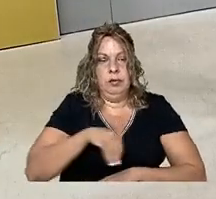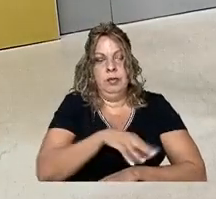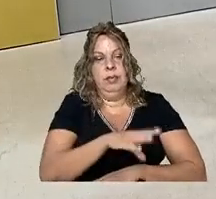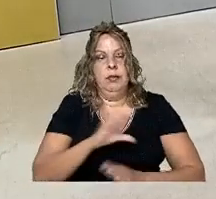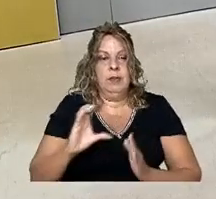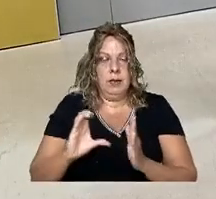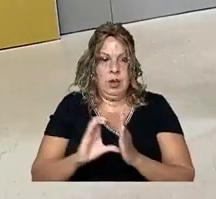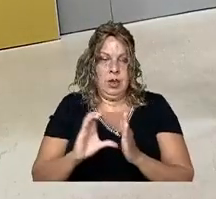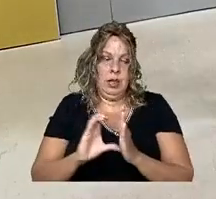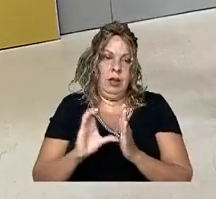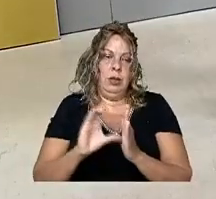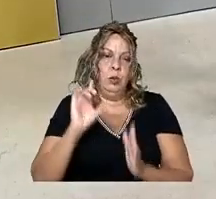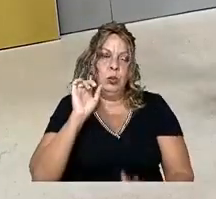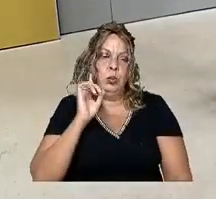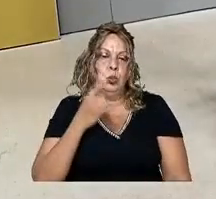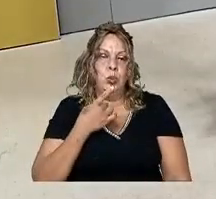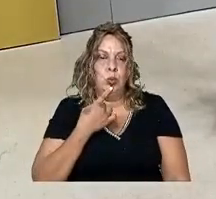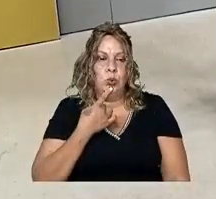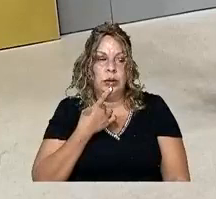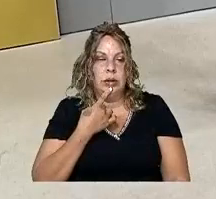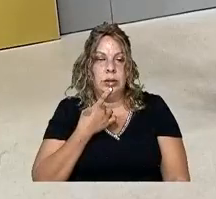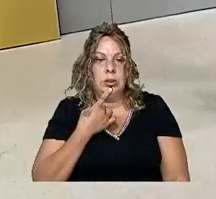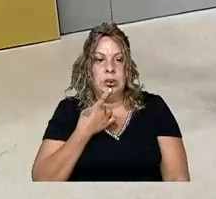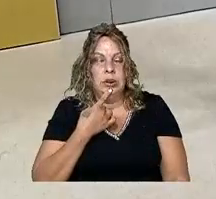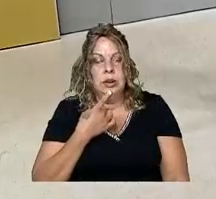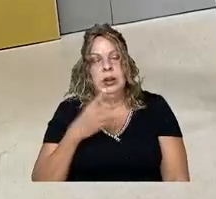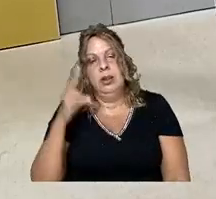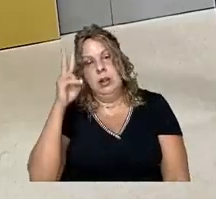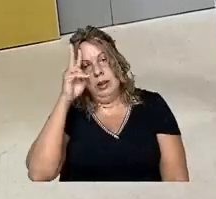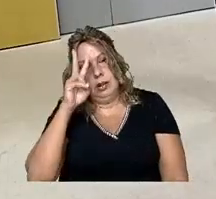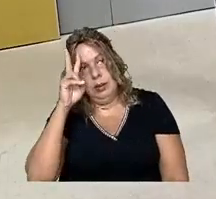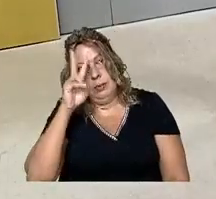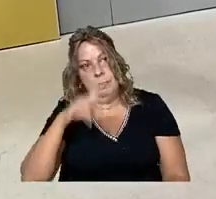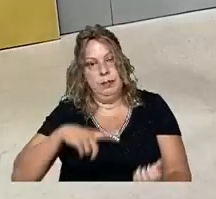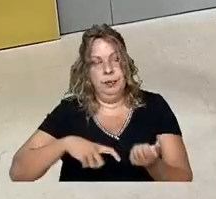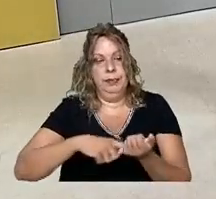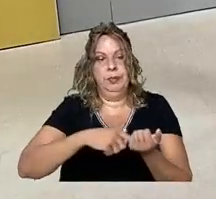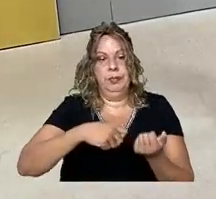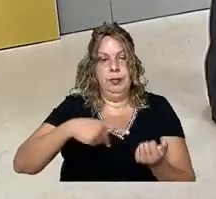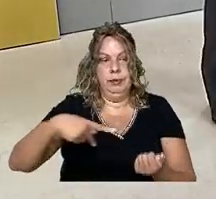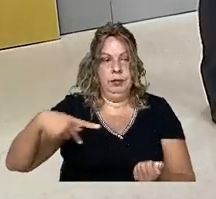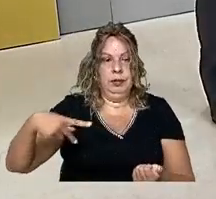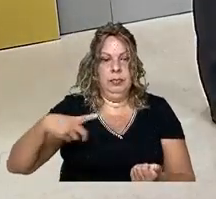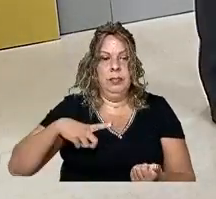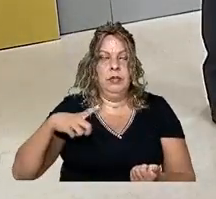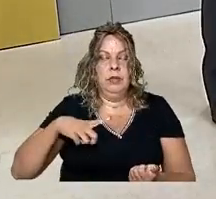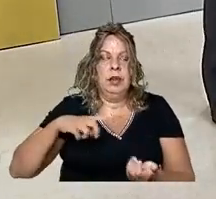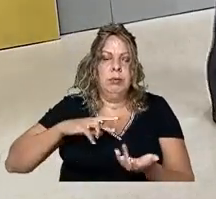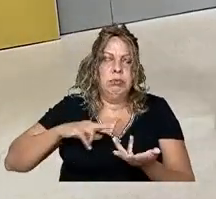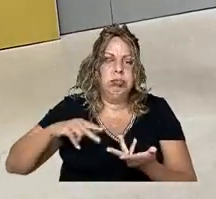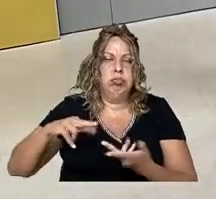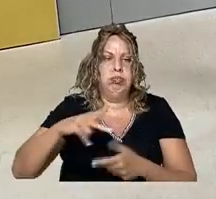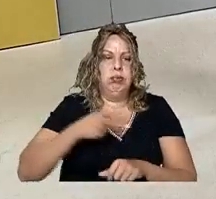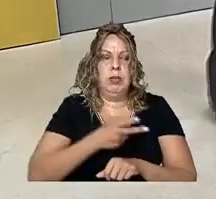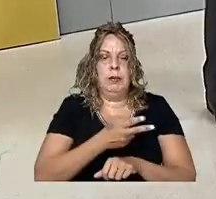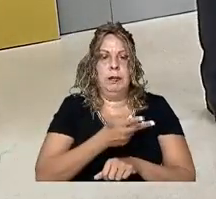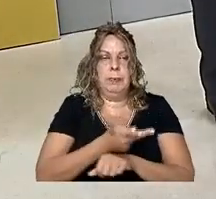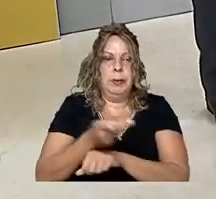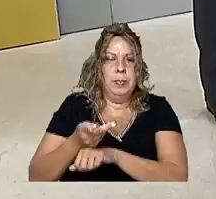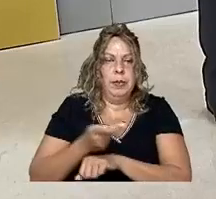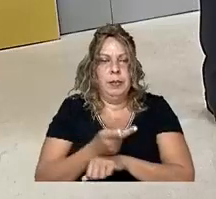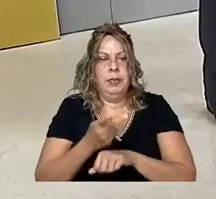comunidade surda. Lembrando que o Caju Cap é um título de capitalização de modalidade filantrópica premiável, emitido pela